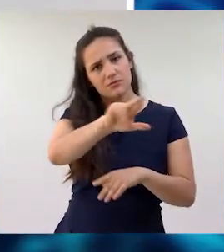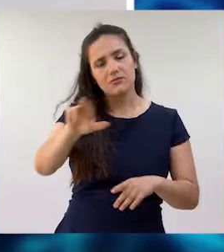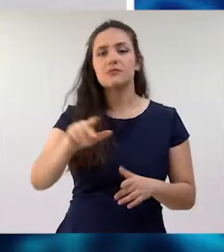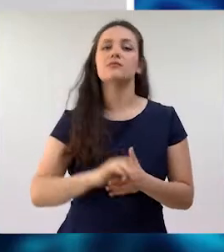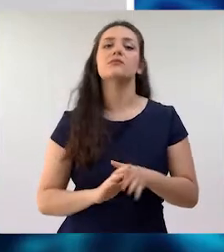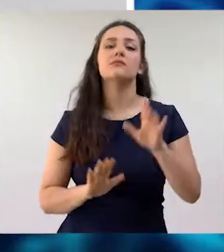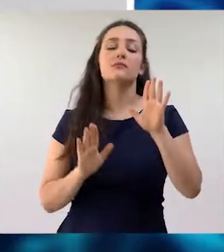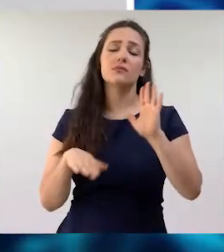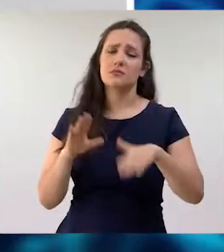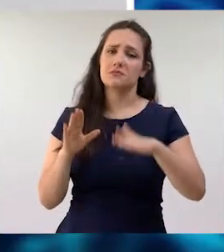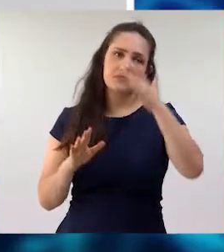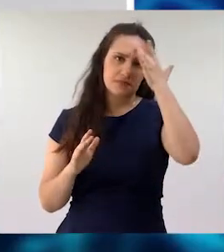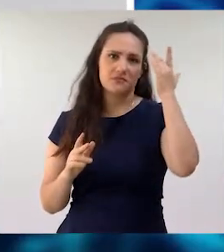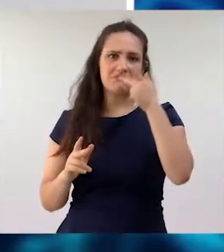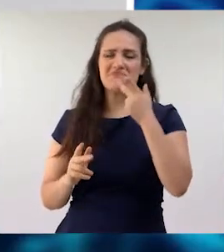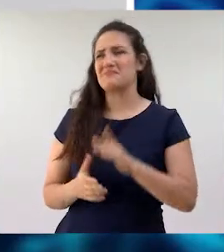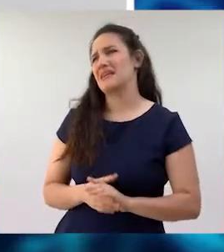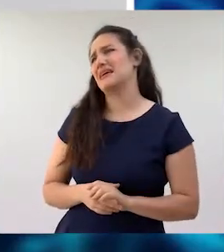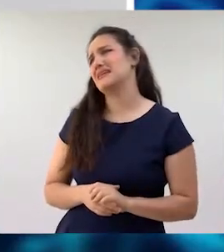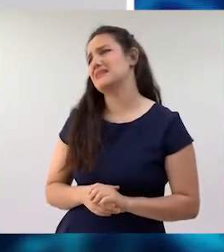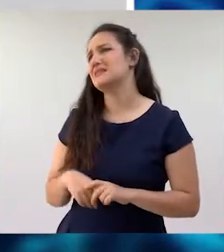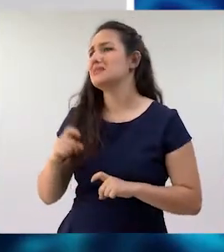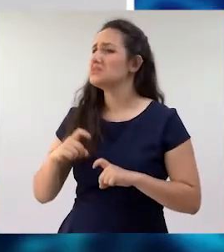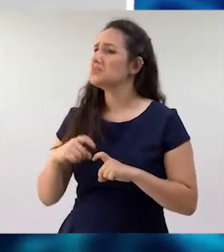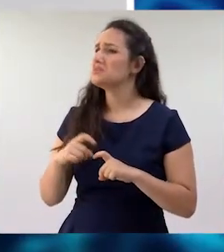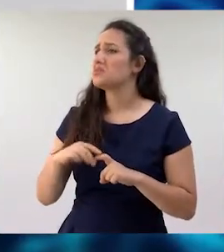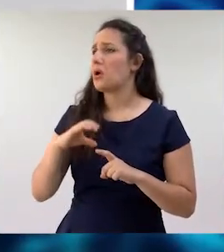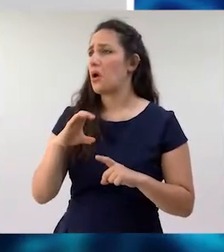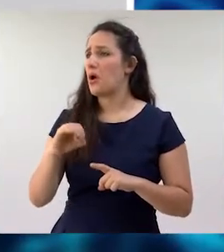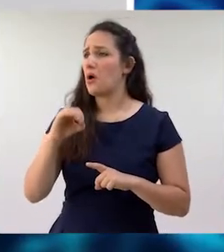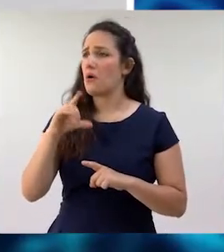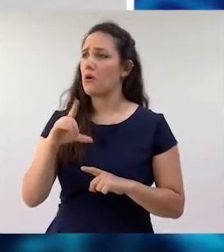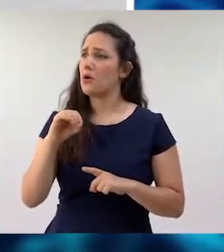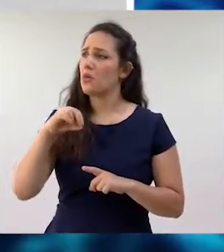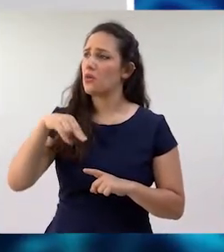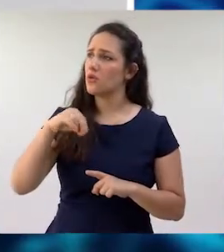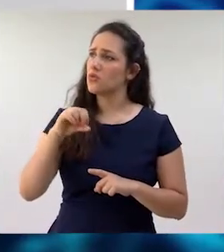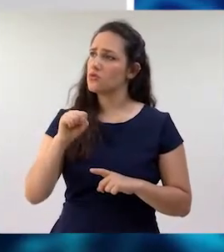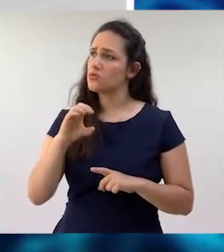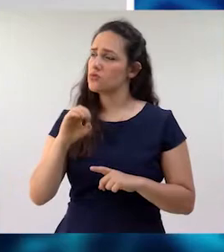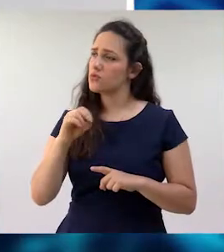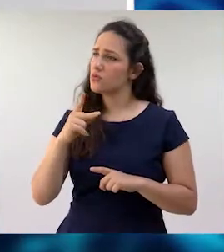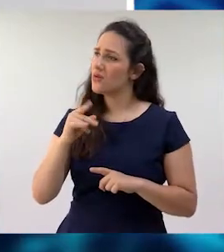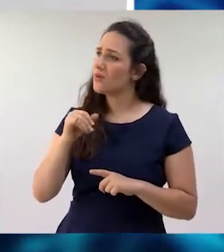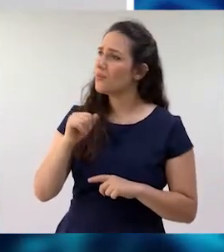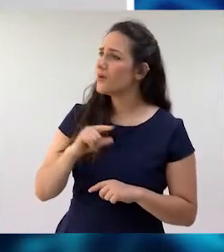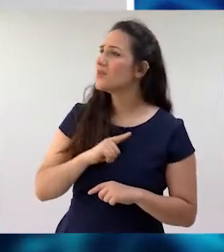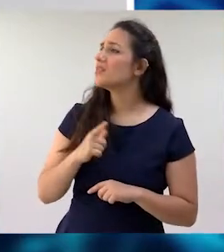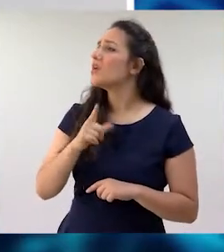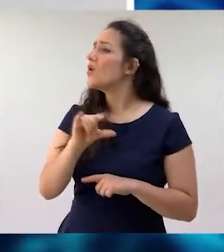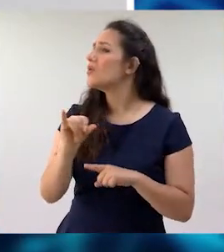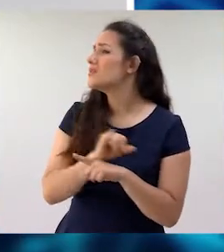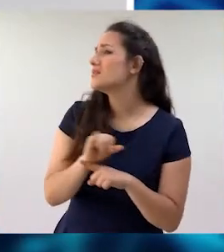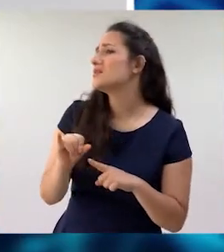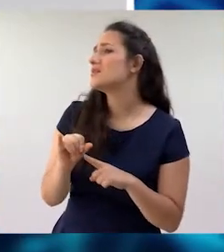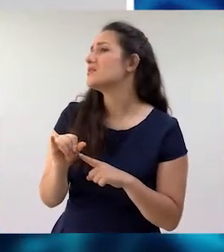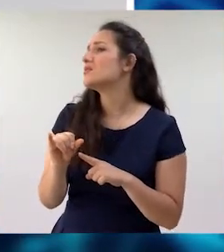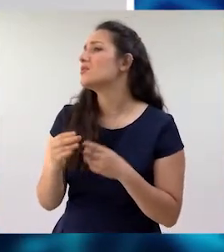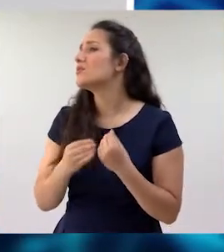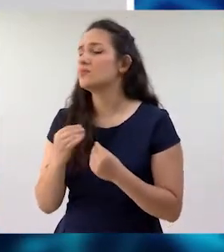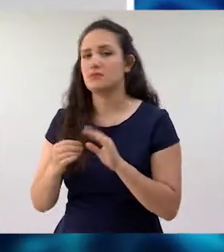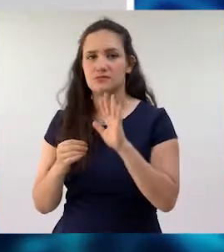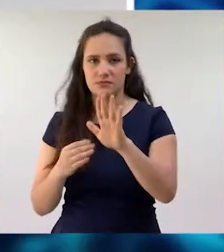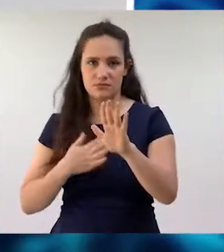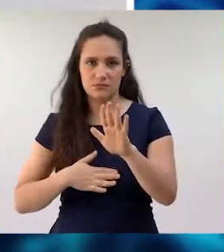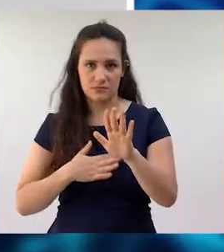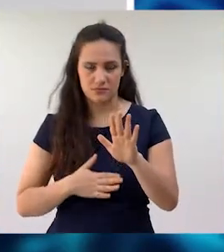encaminham, olha, doutora, a colonoscopia é muito ruim, surgiram outros métodos. O que é